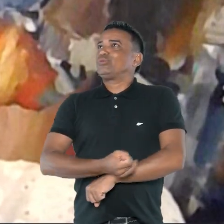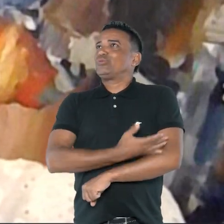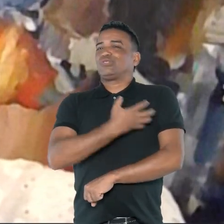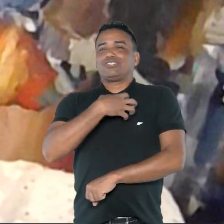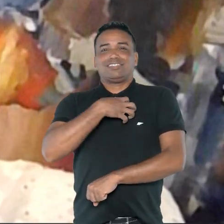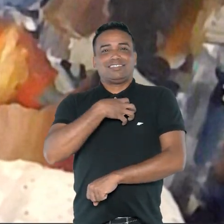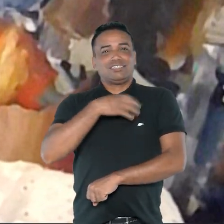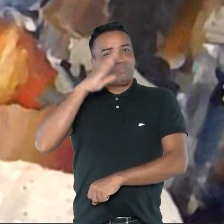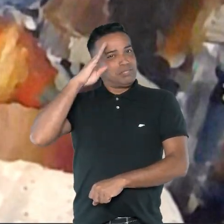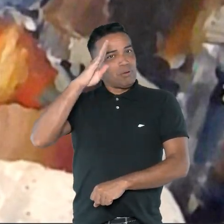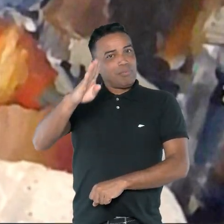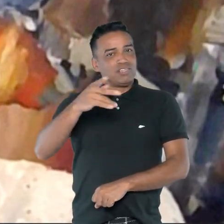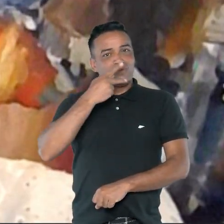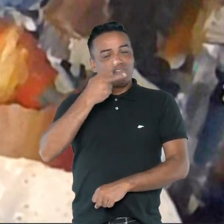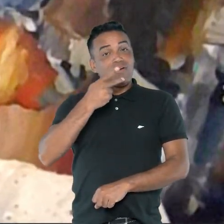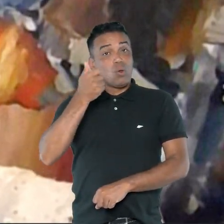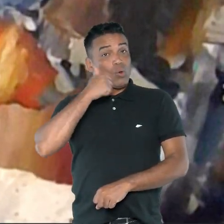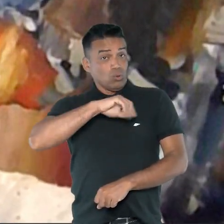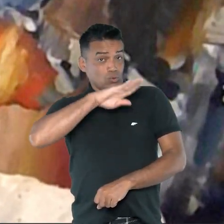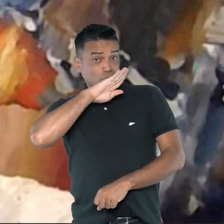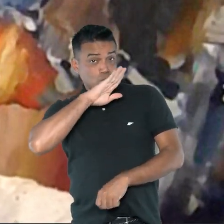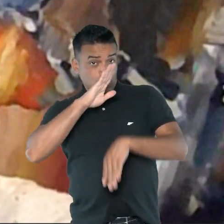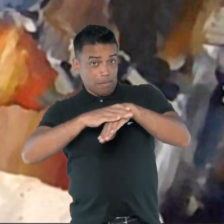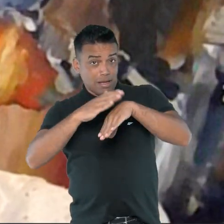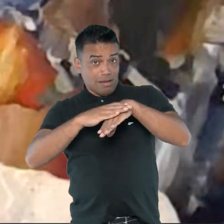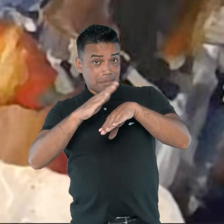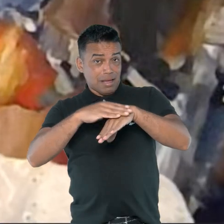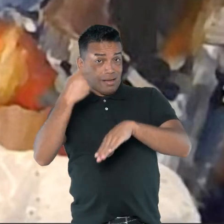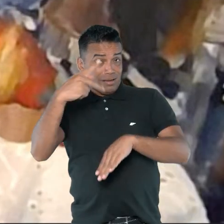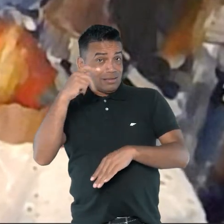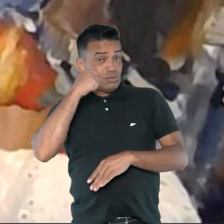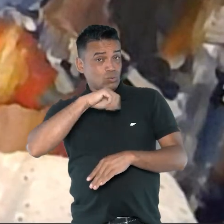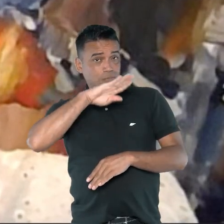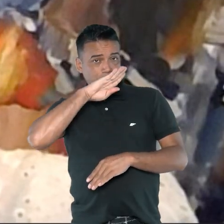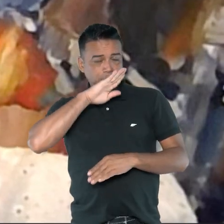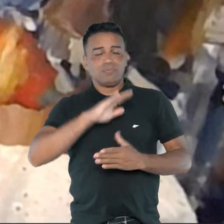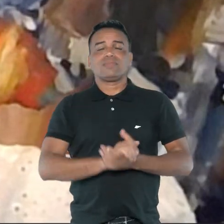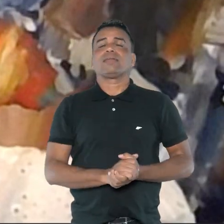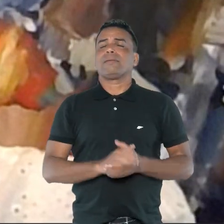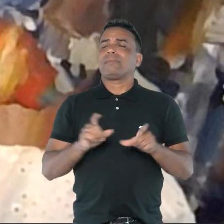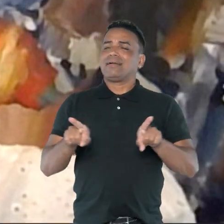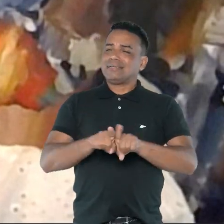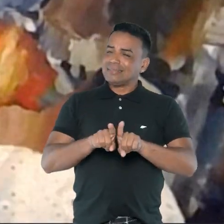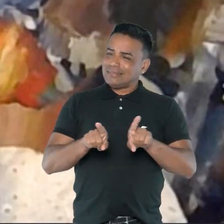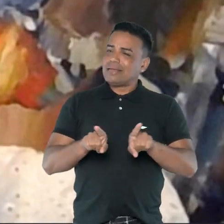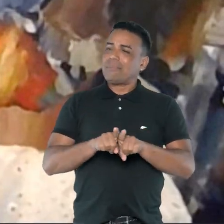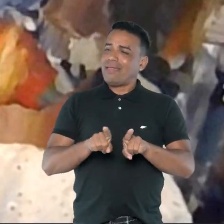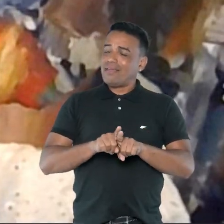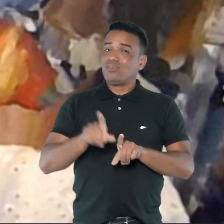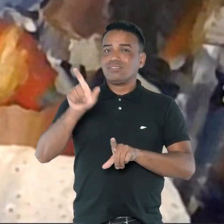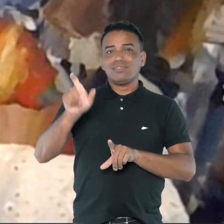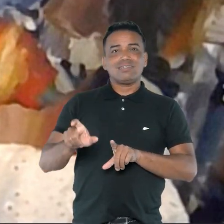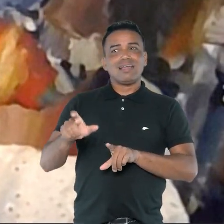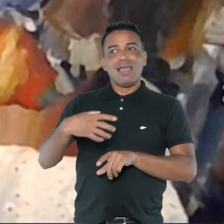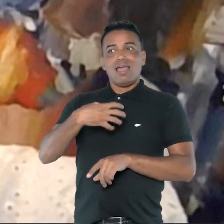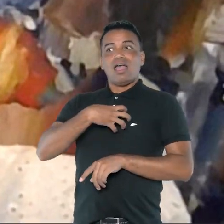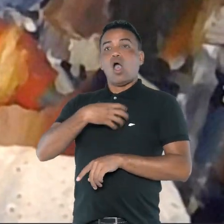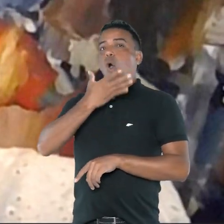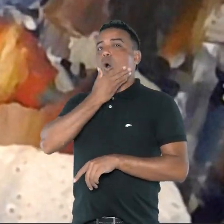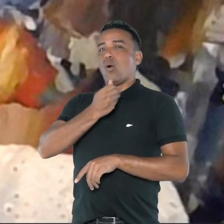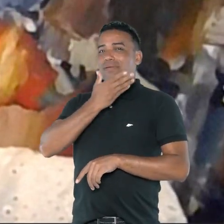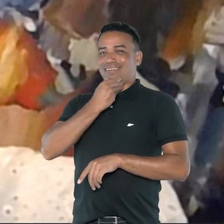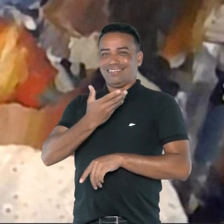muito, muito profundamente, principalmente o que você disse sobre a sua mãe, mas também o que você disse